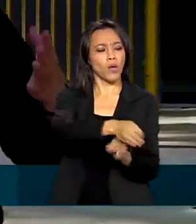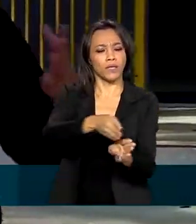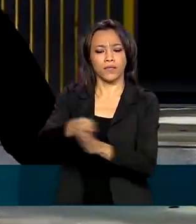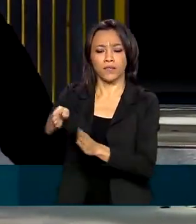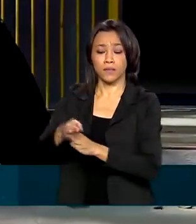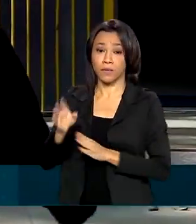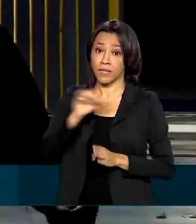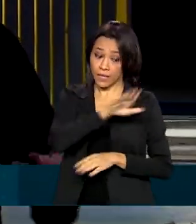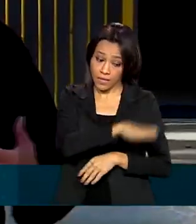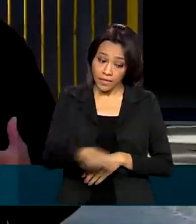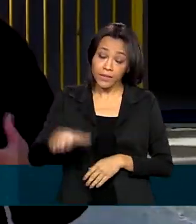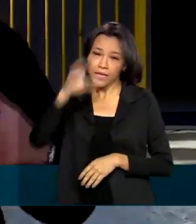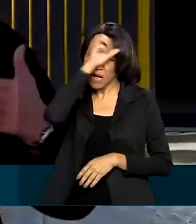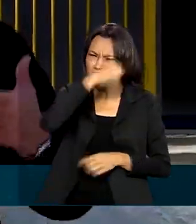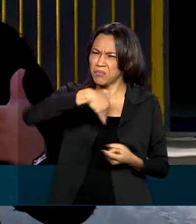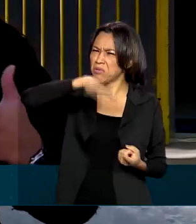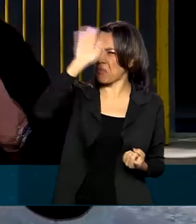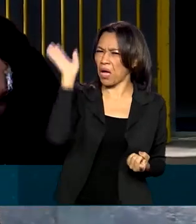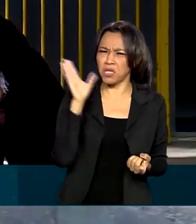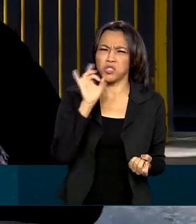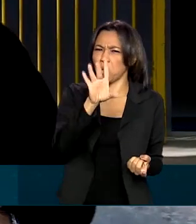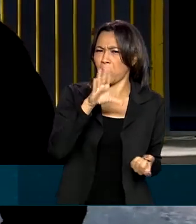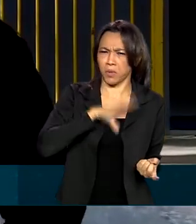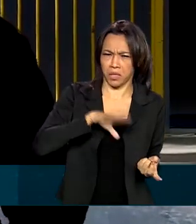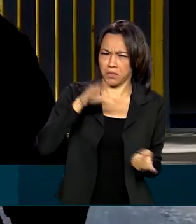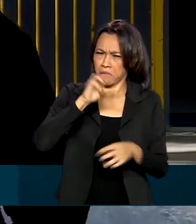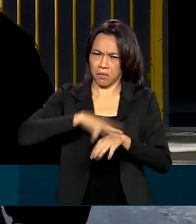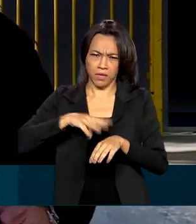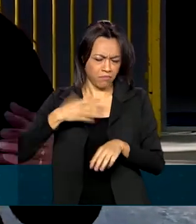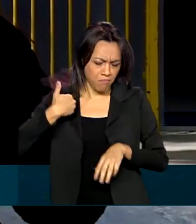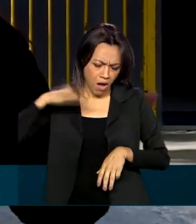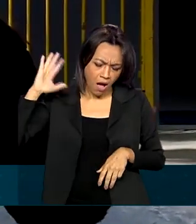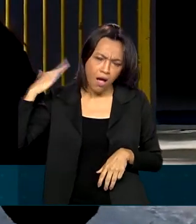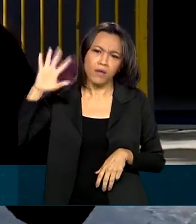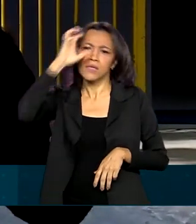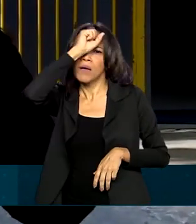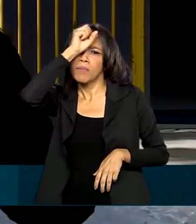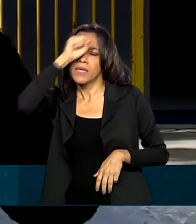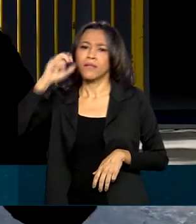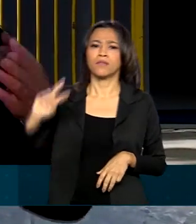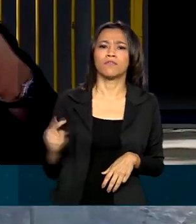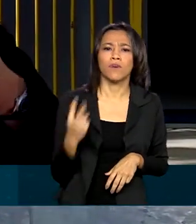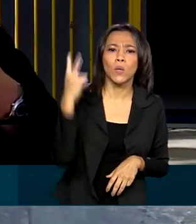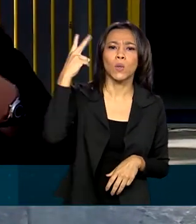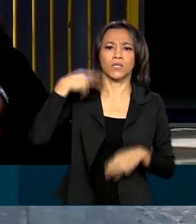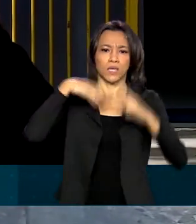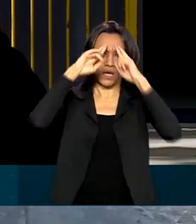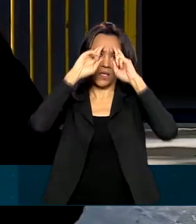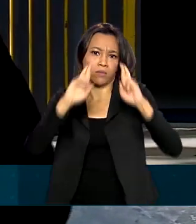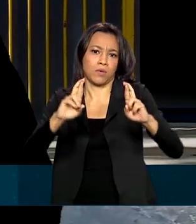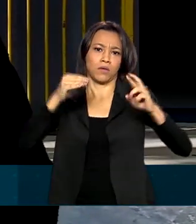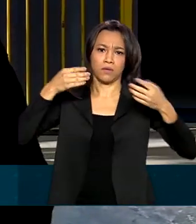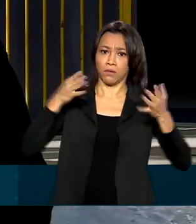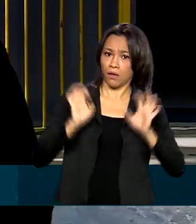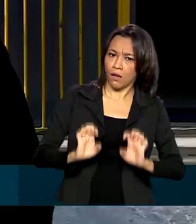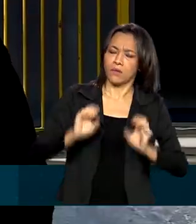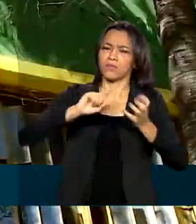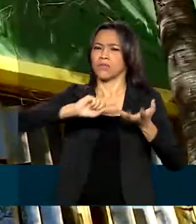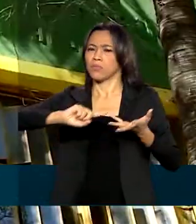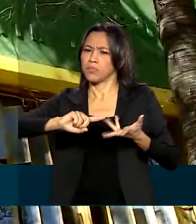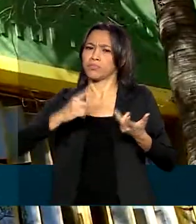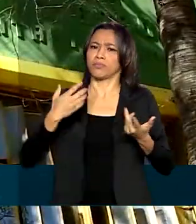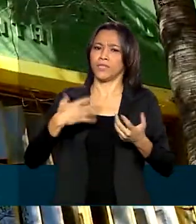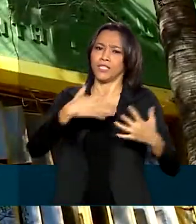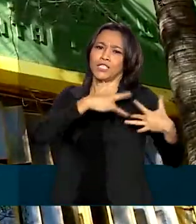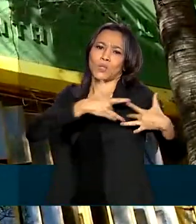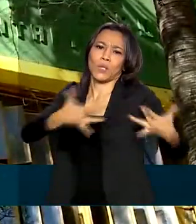aprenda mais do que português, matemática ou ciências e desenvolva valores como disciplina, hierarquia, respeito e solidariedade.